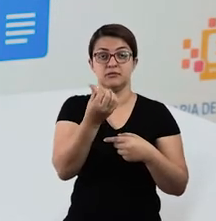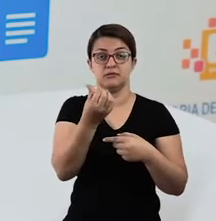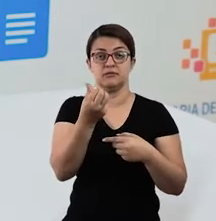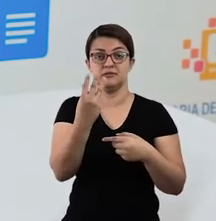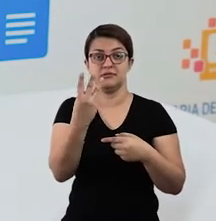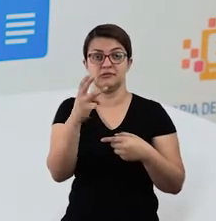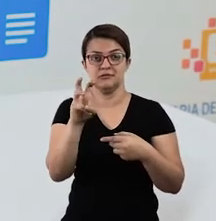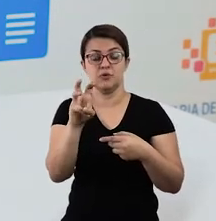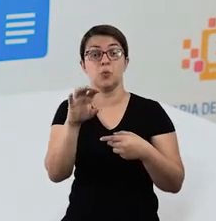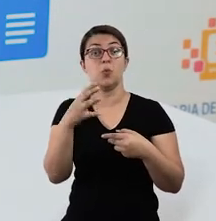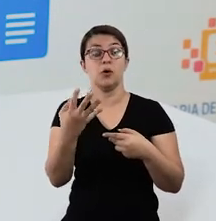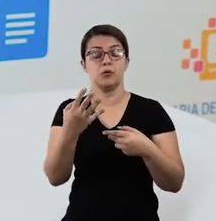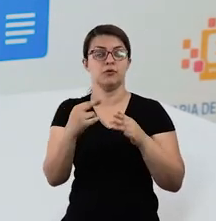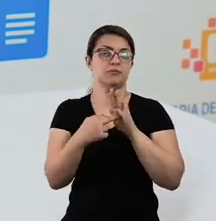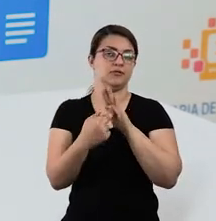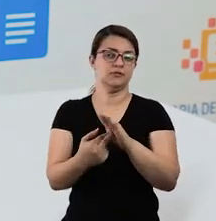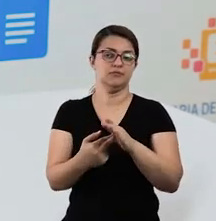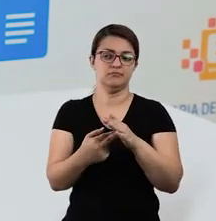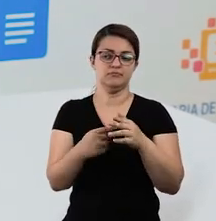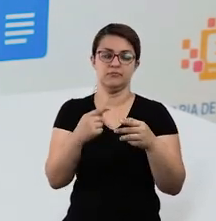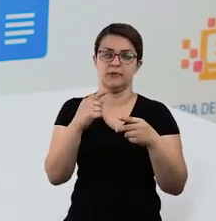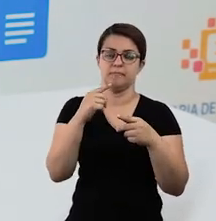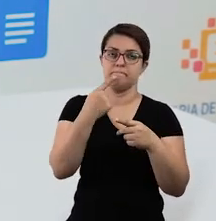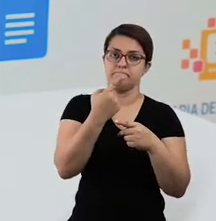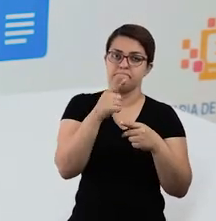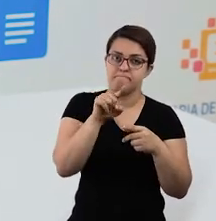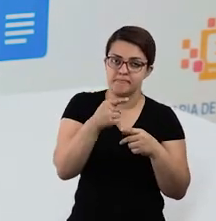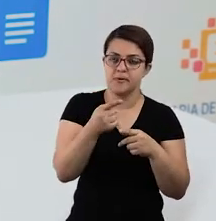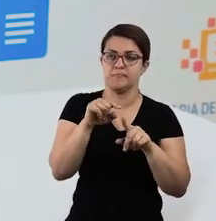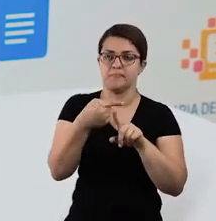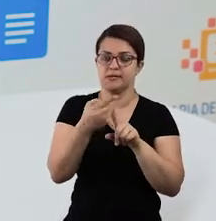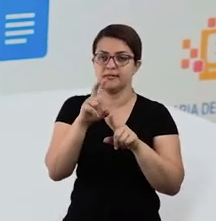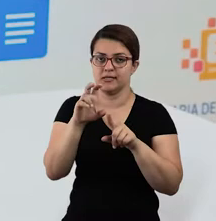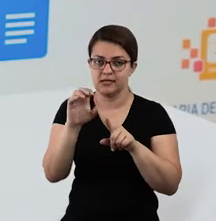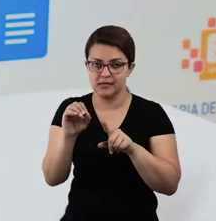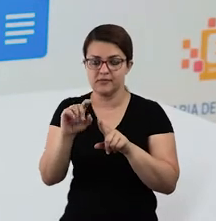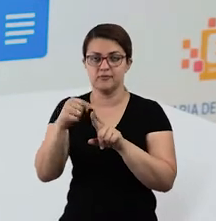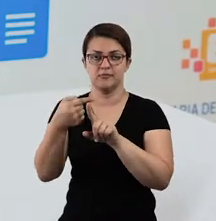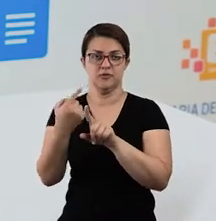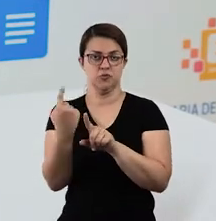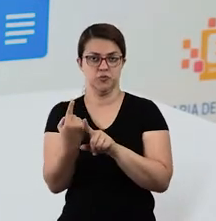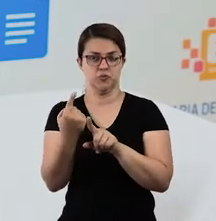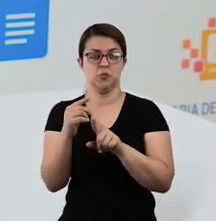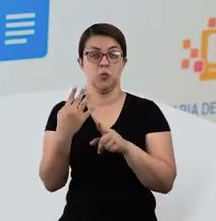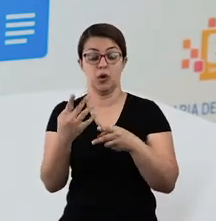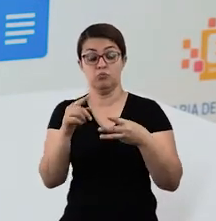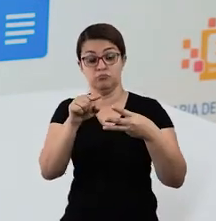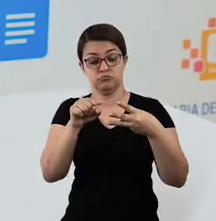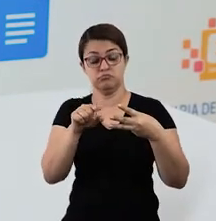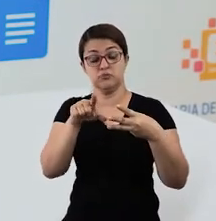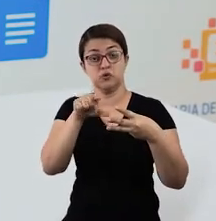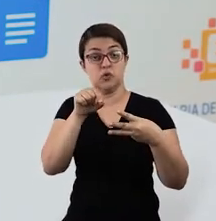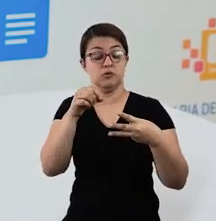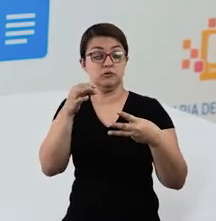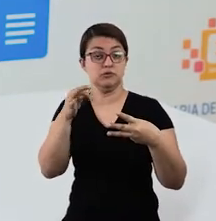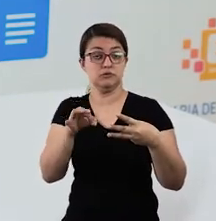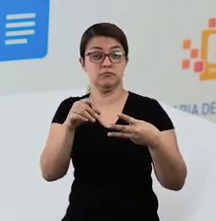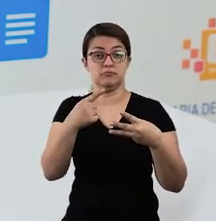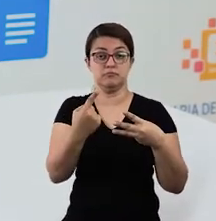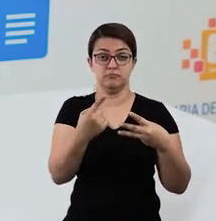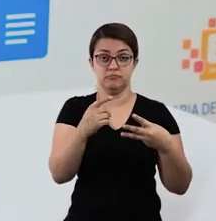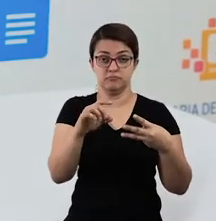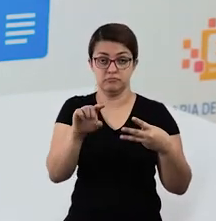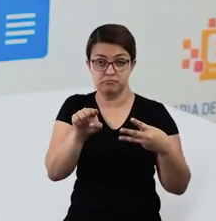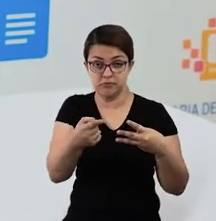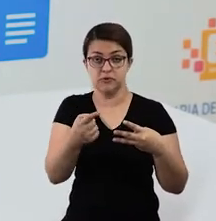1635 decomposto? Será que é o 1000 mais 500 mais 50 mais 1? Se for, você vai marcar um X. Será que é o 1000